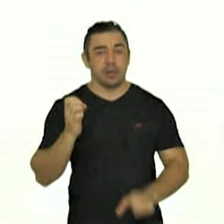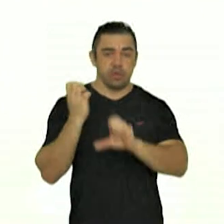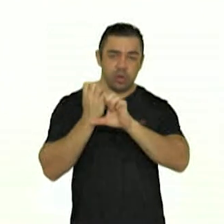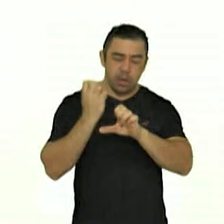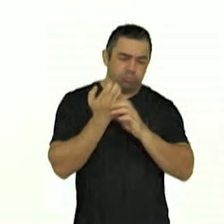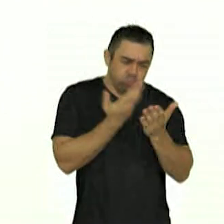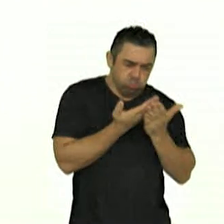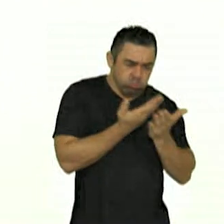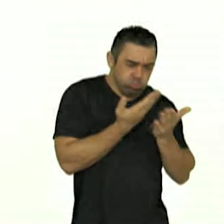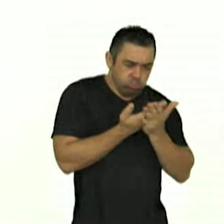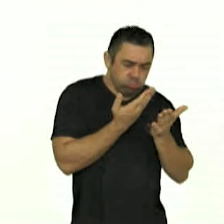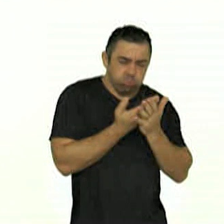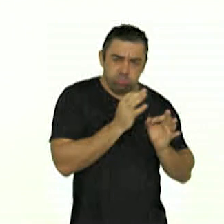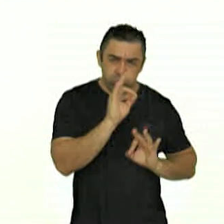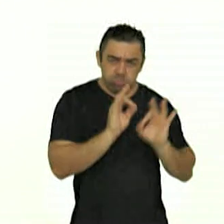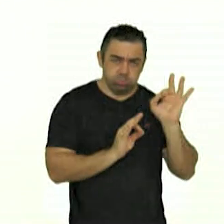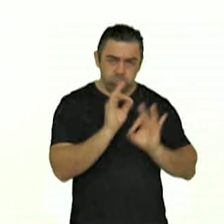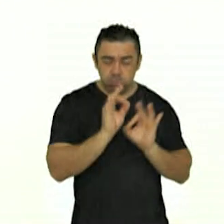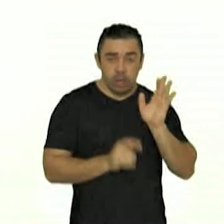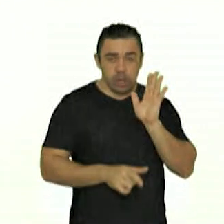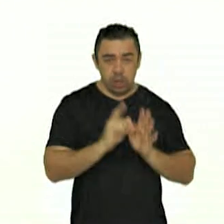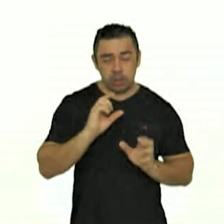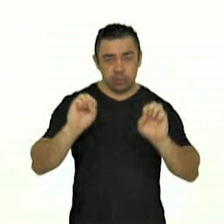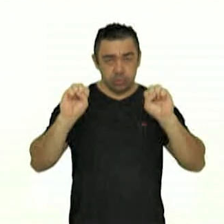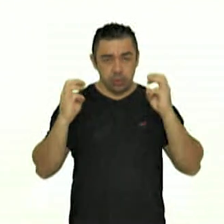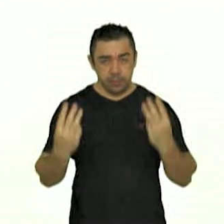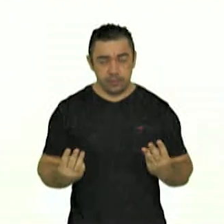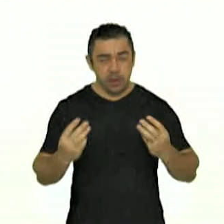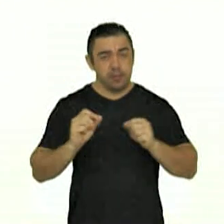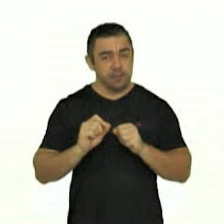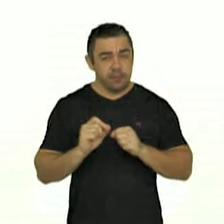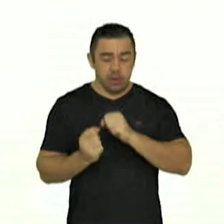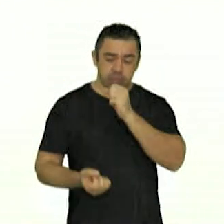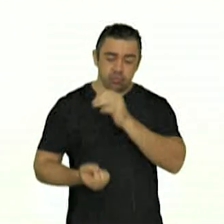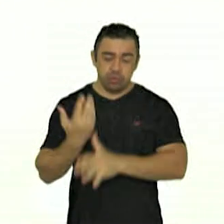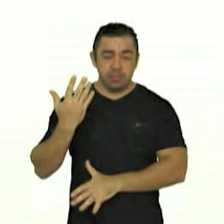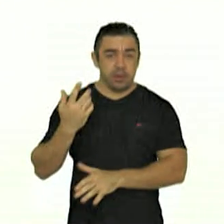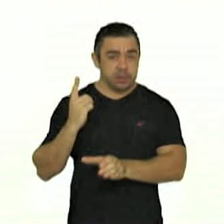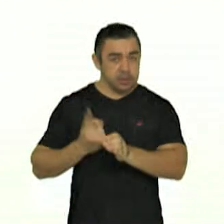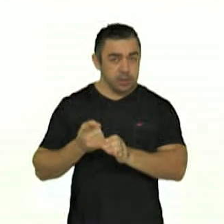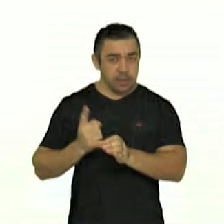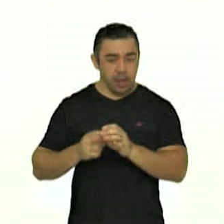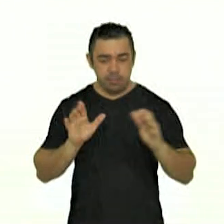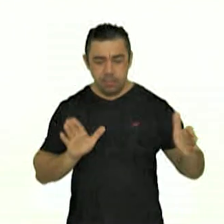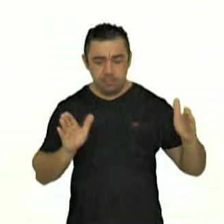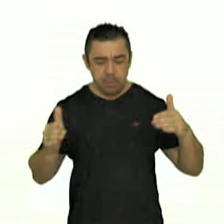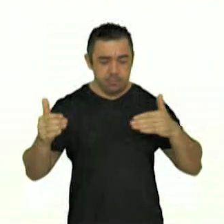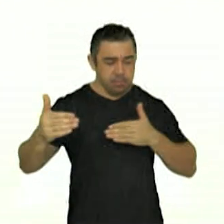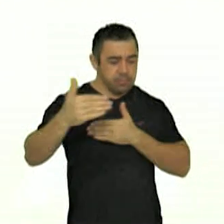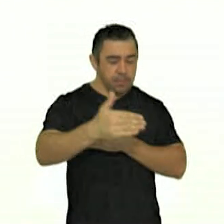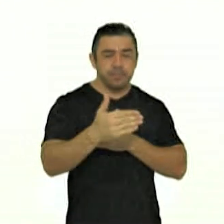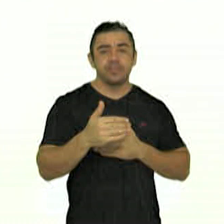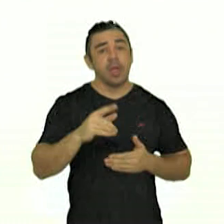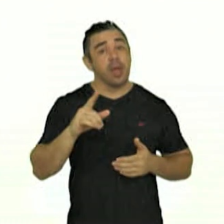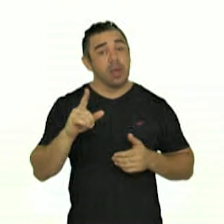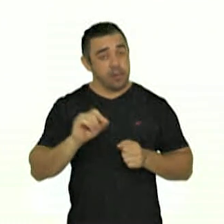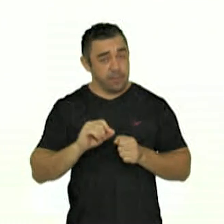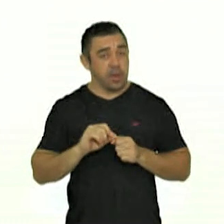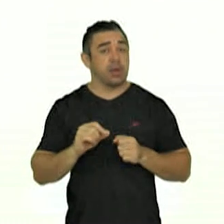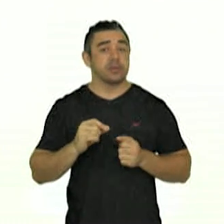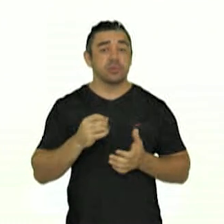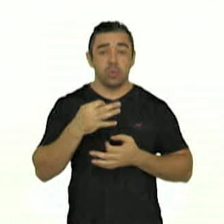é alimentado esse software, ele projeta a cidade ali em 3 dimensões e ainda faz